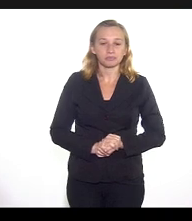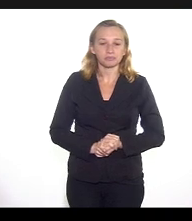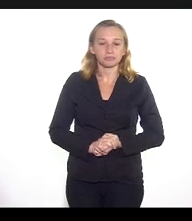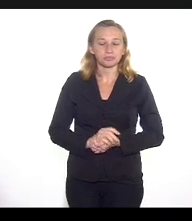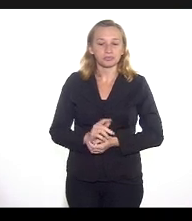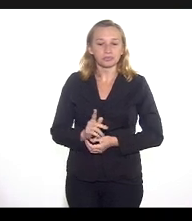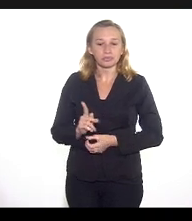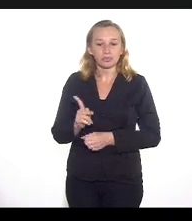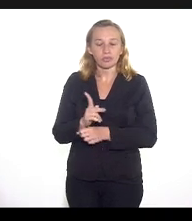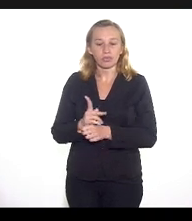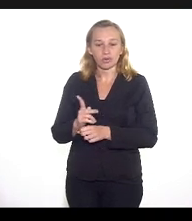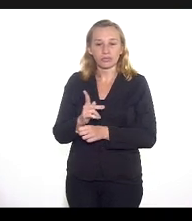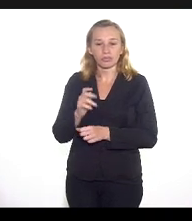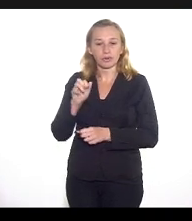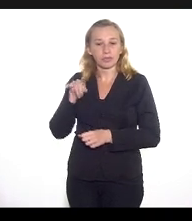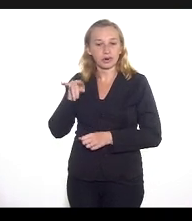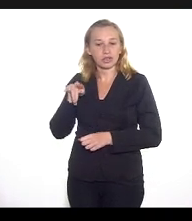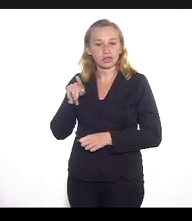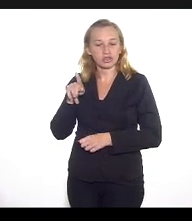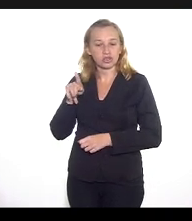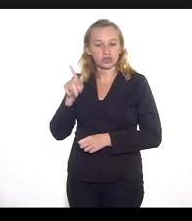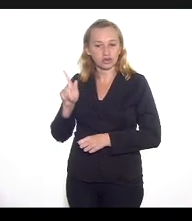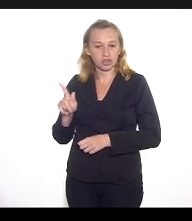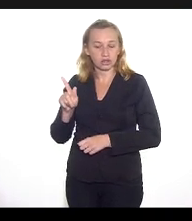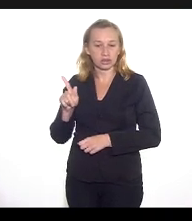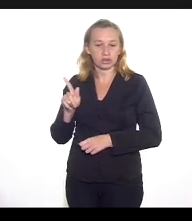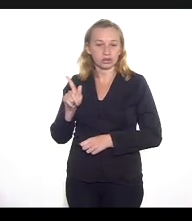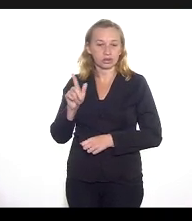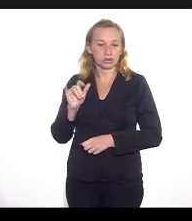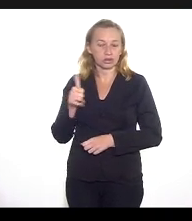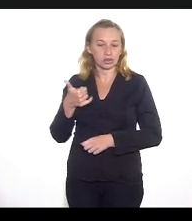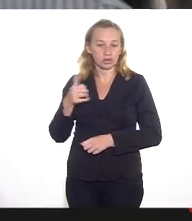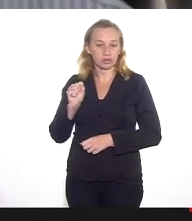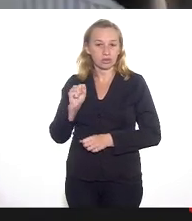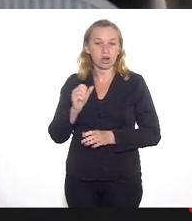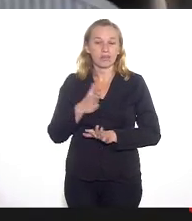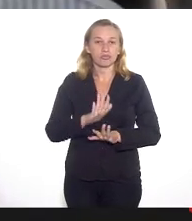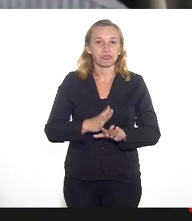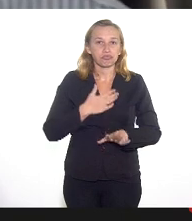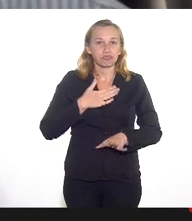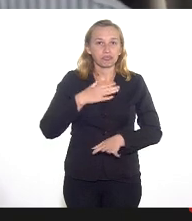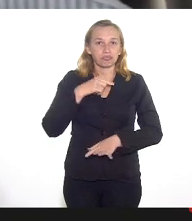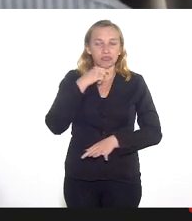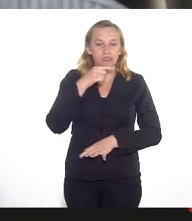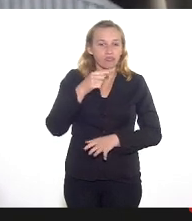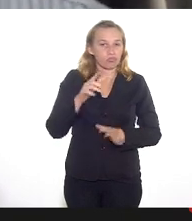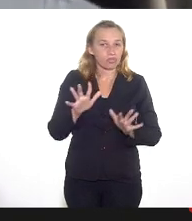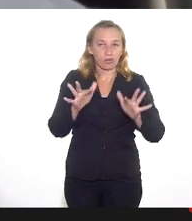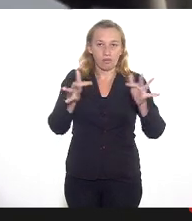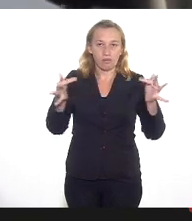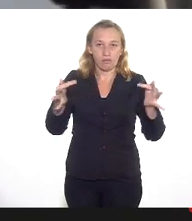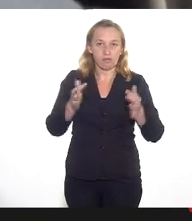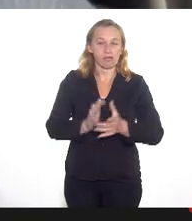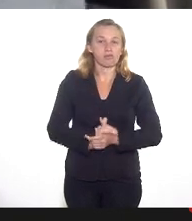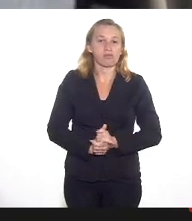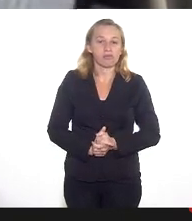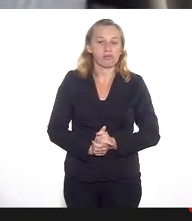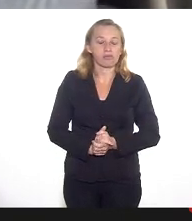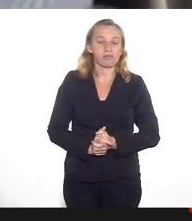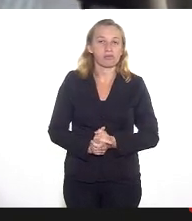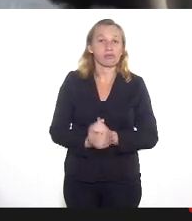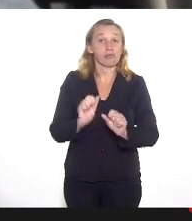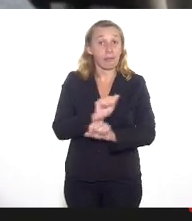procurador da PG18, por favor. Obrigado, presidente. A minha dúvida é simples, né? Como